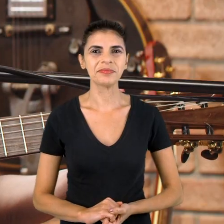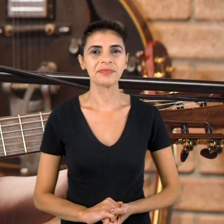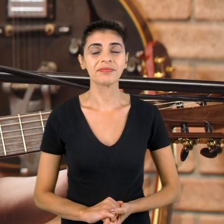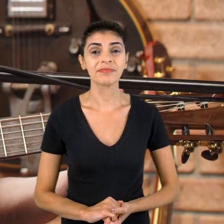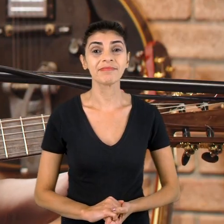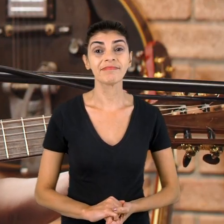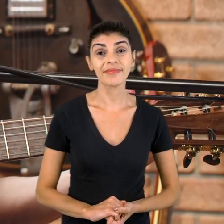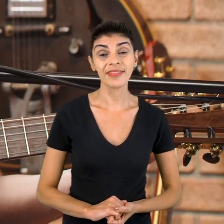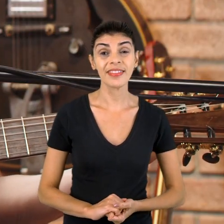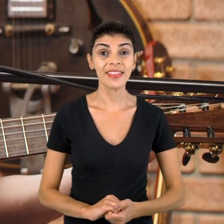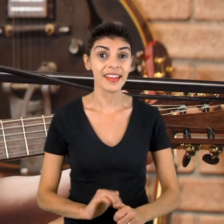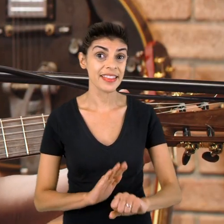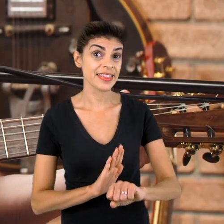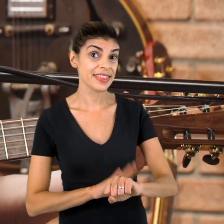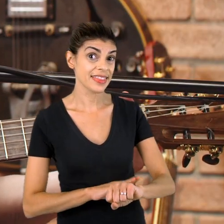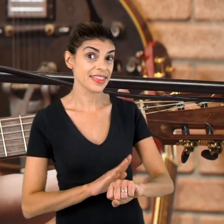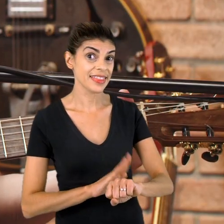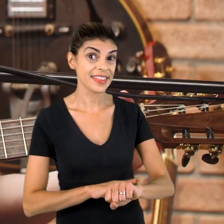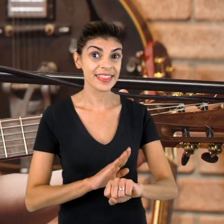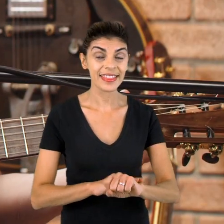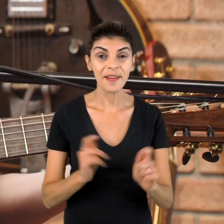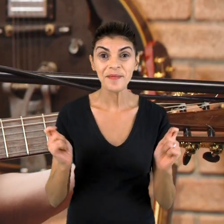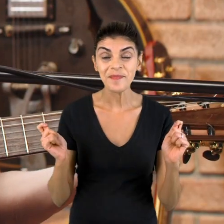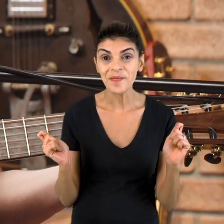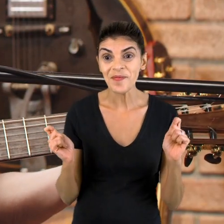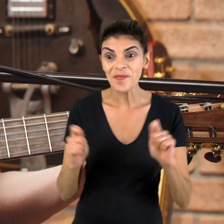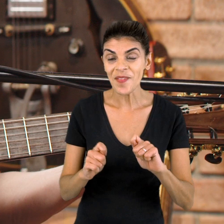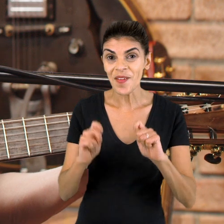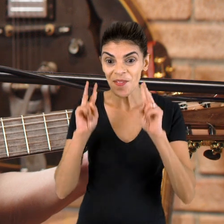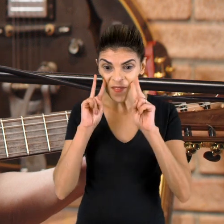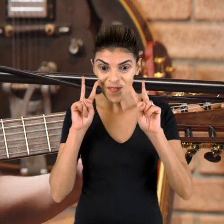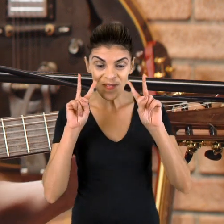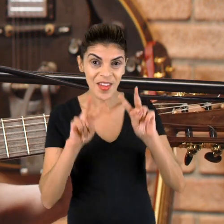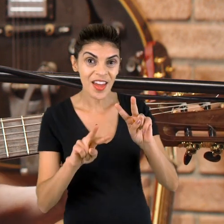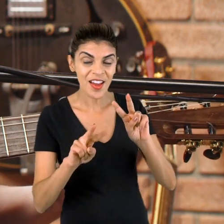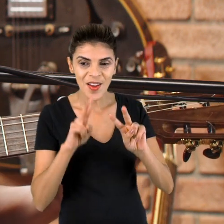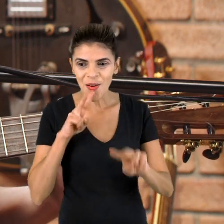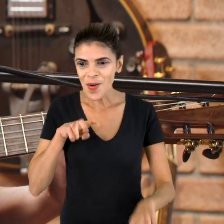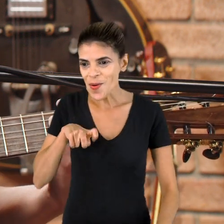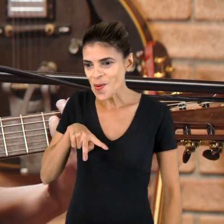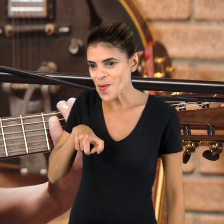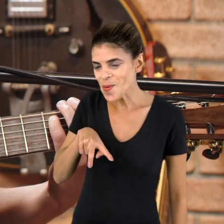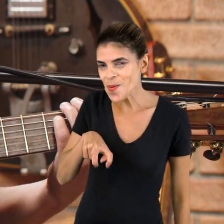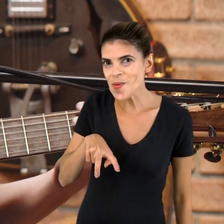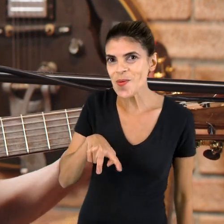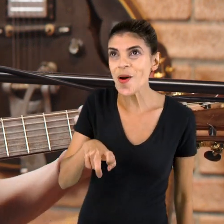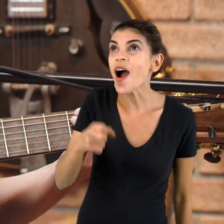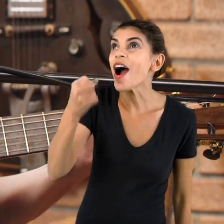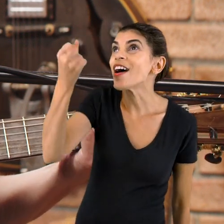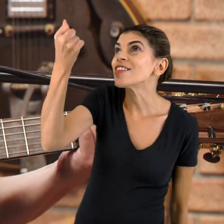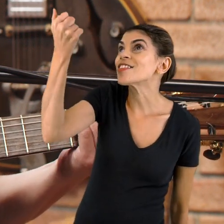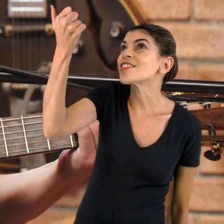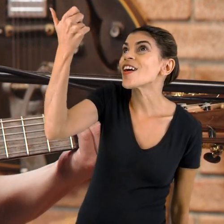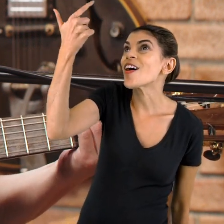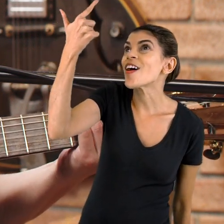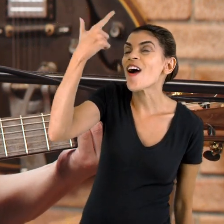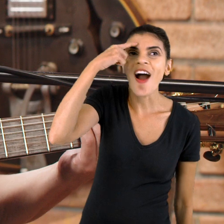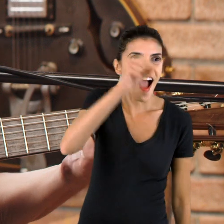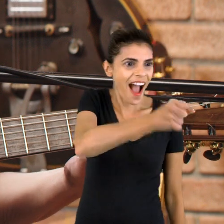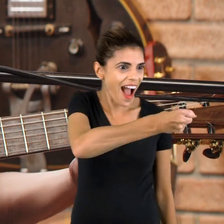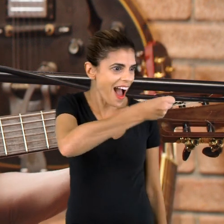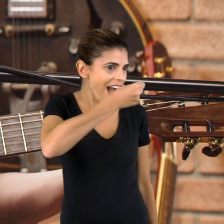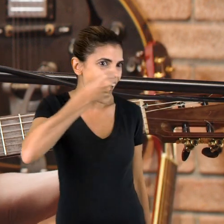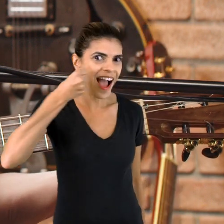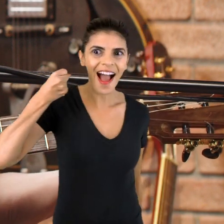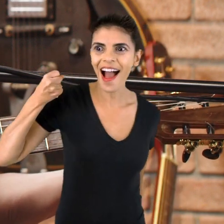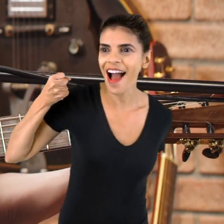Cheguei a tempo de te ver acordar. Vim correndo à frente do sol. Abri a porta